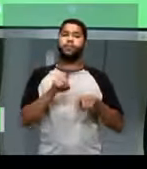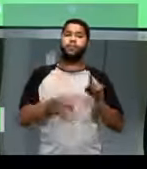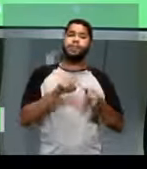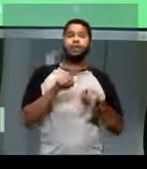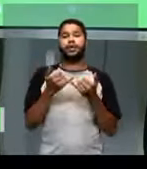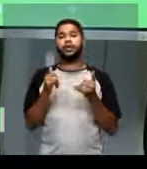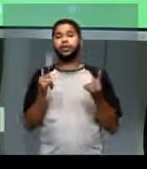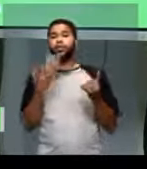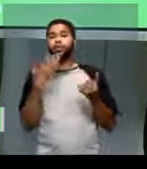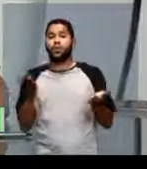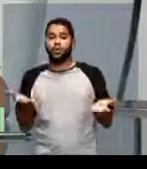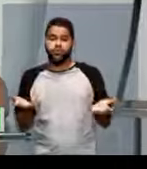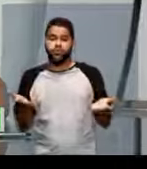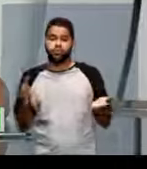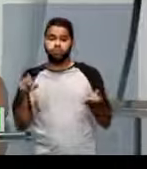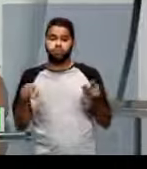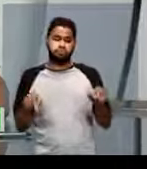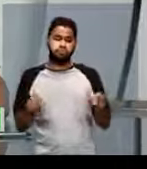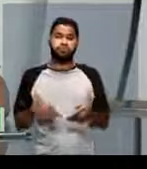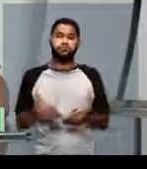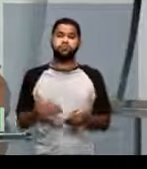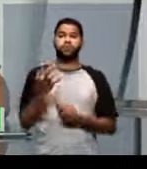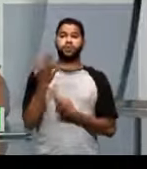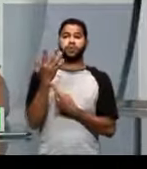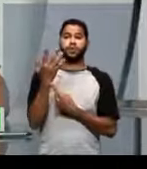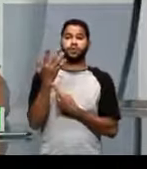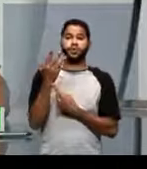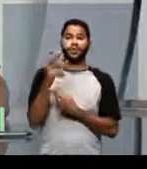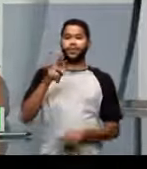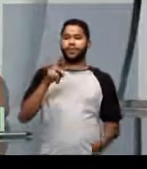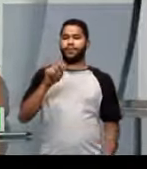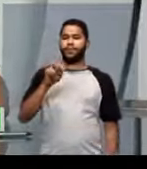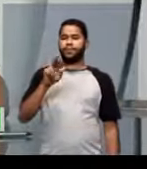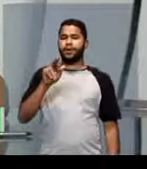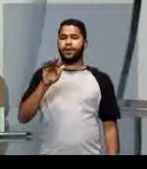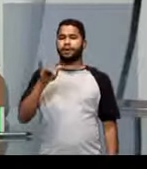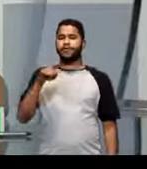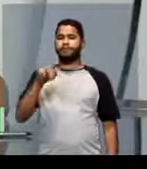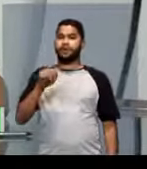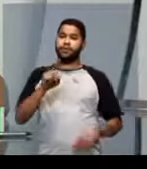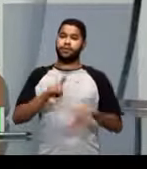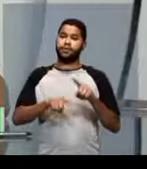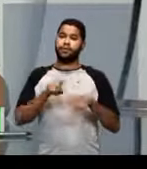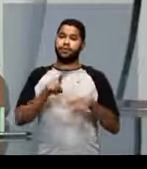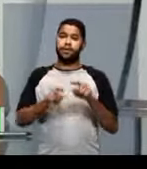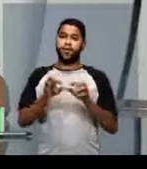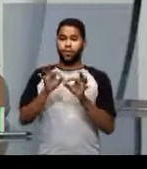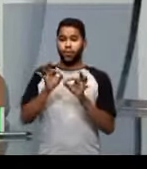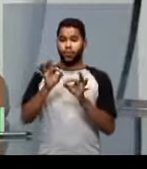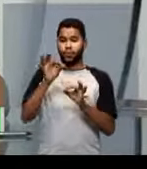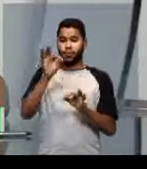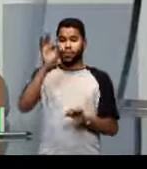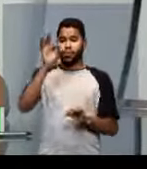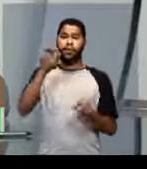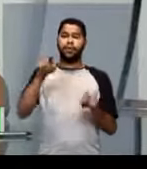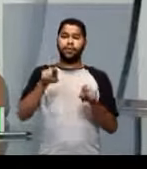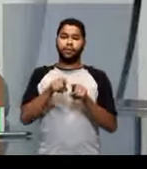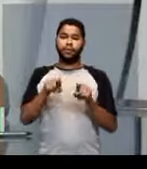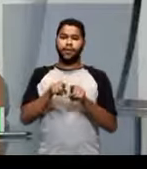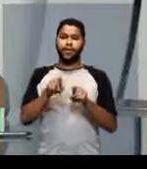energia. Bom, numa vela, a parafina ela é feita de matéria, o pavio também.